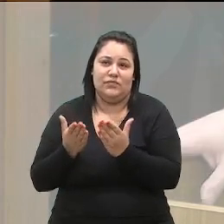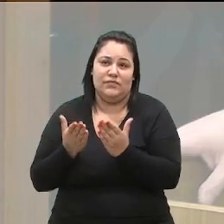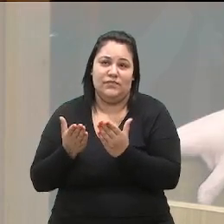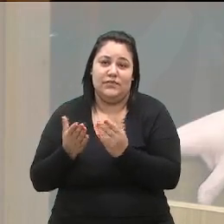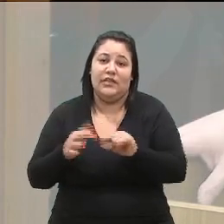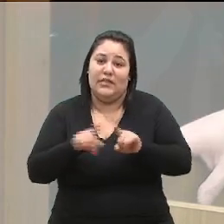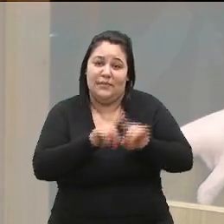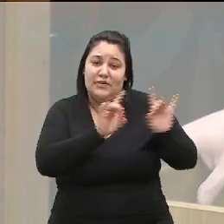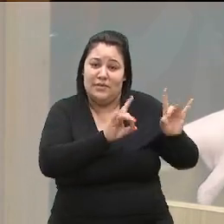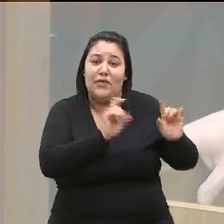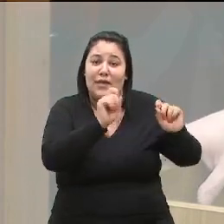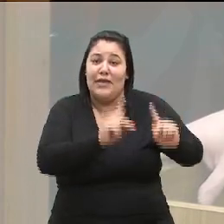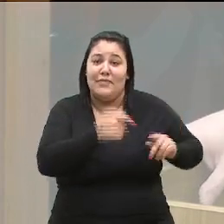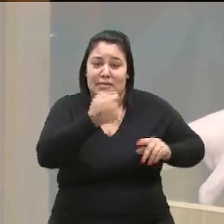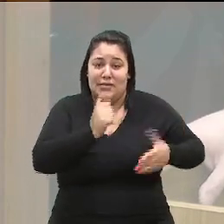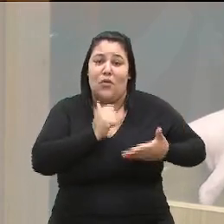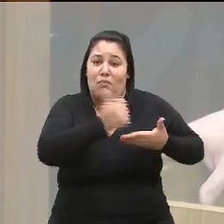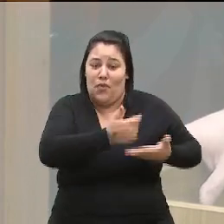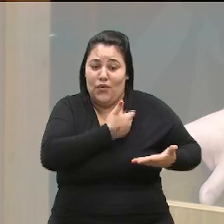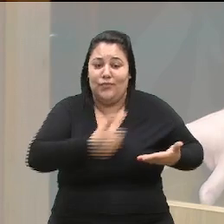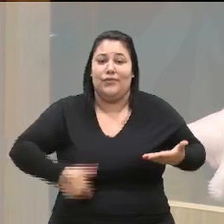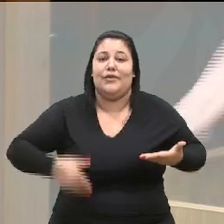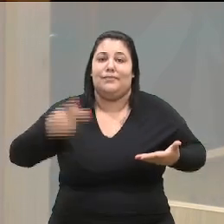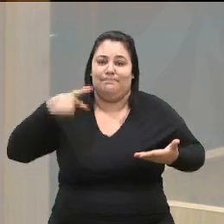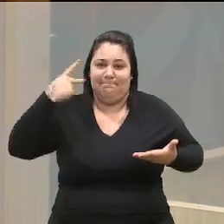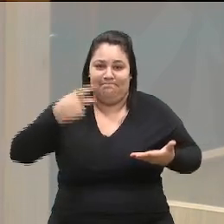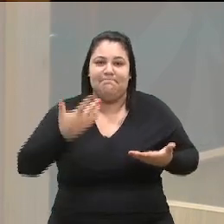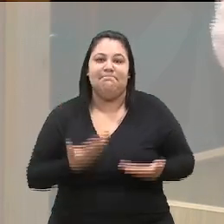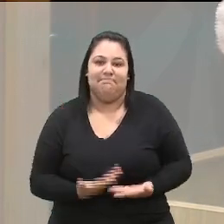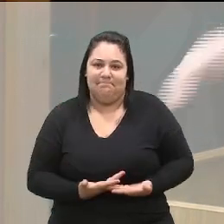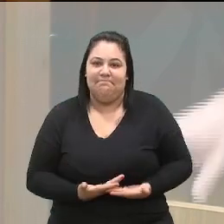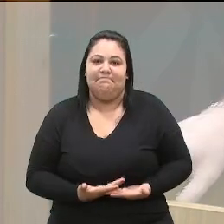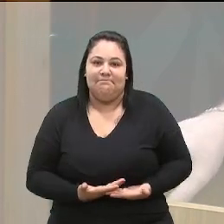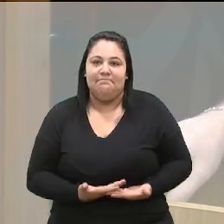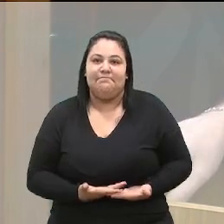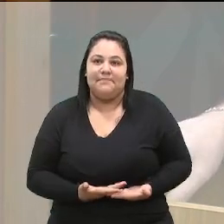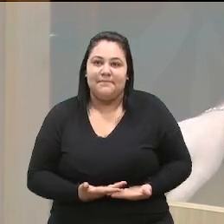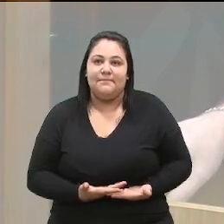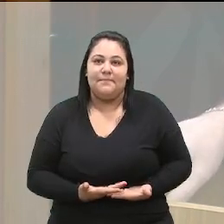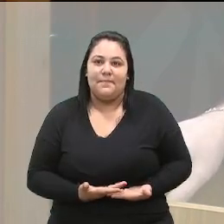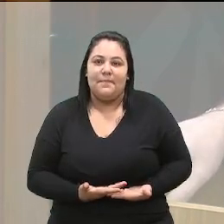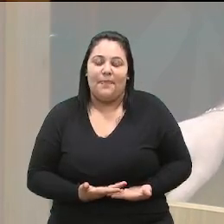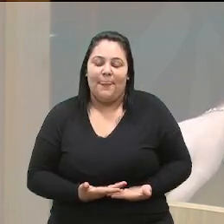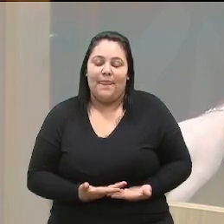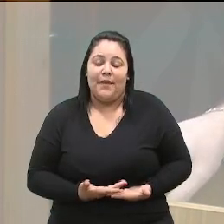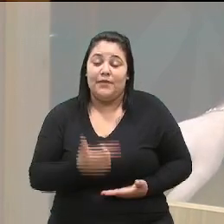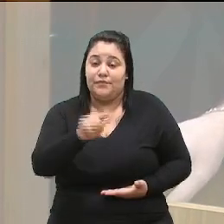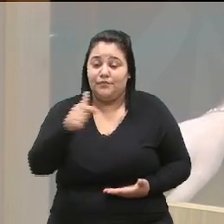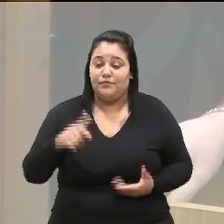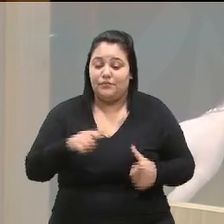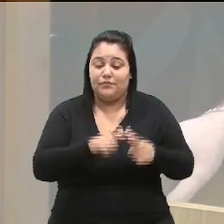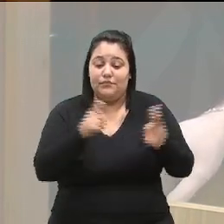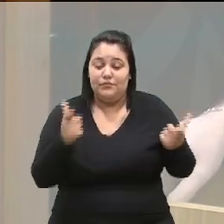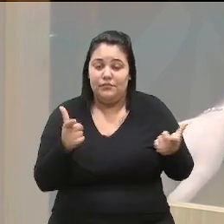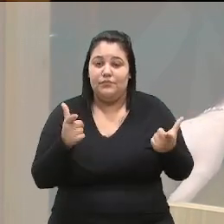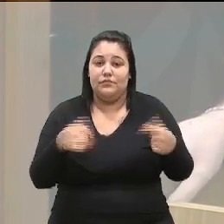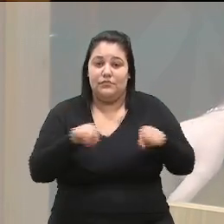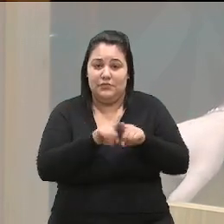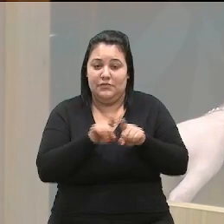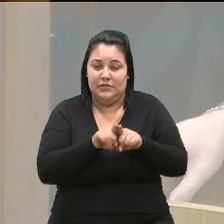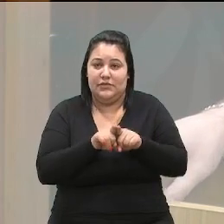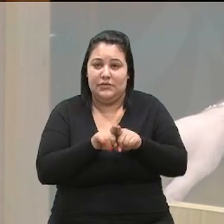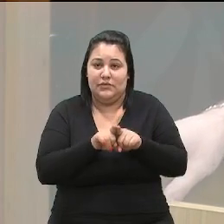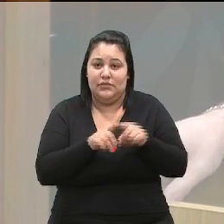poder público então é muito fácil em outros jornais veiculados e aqui como foi